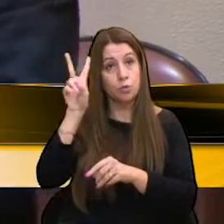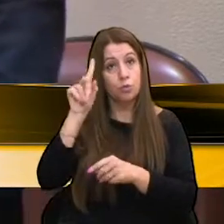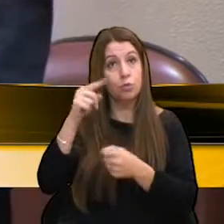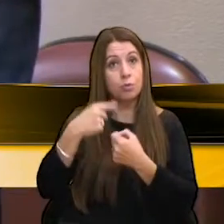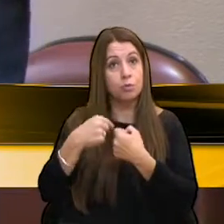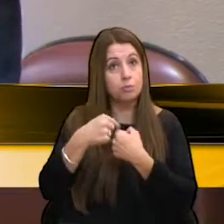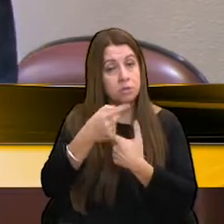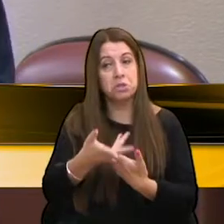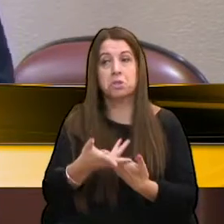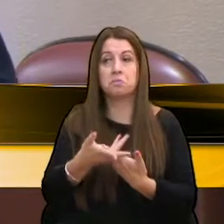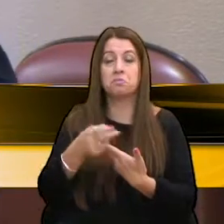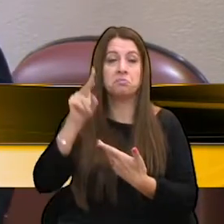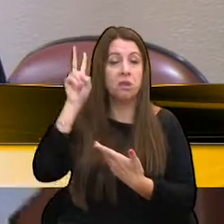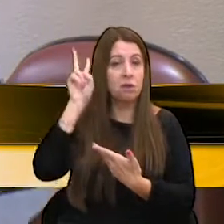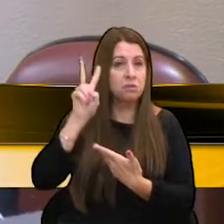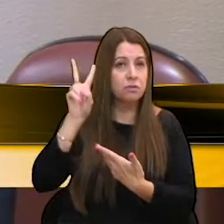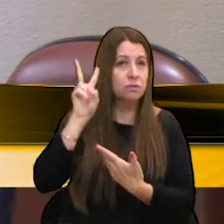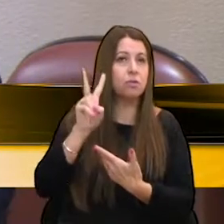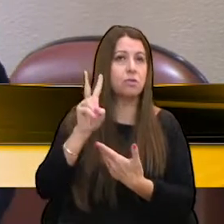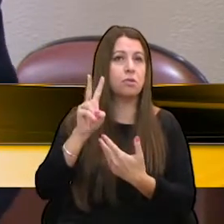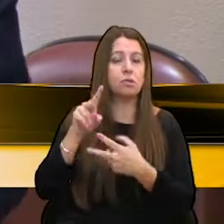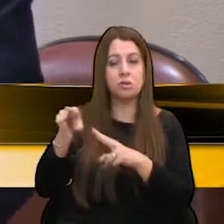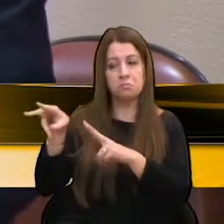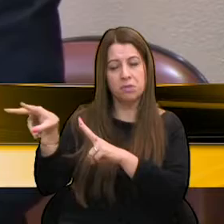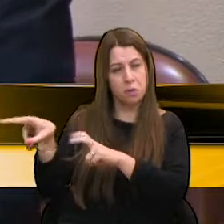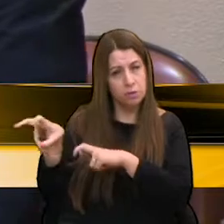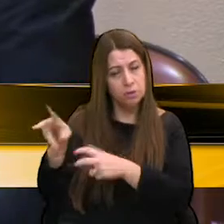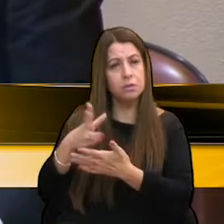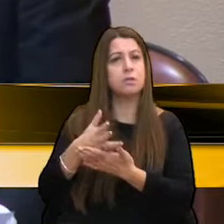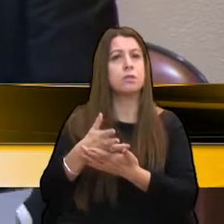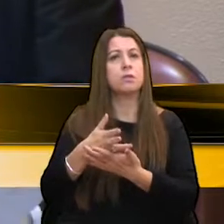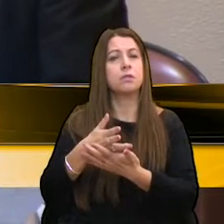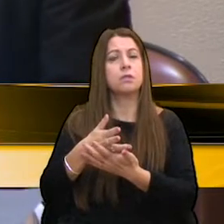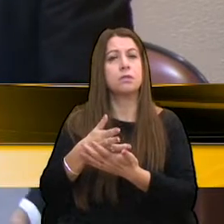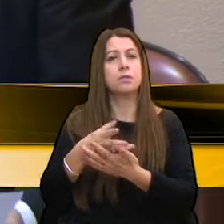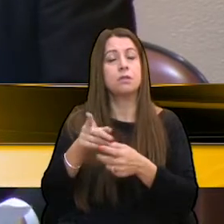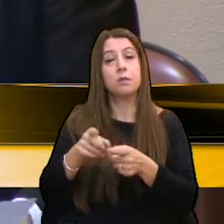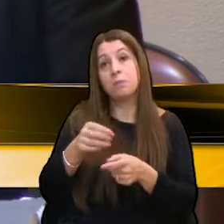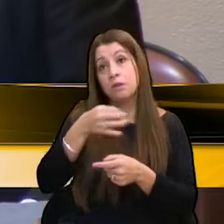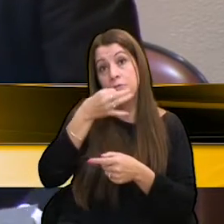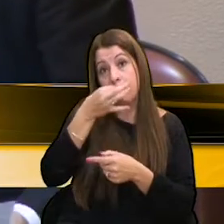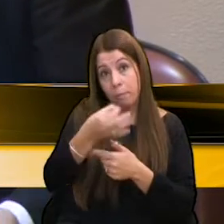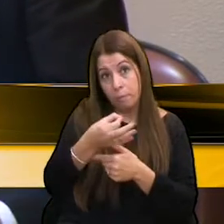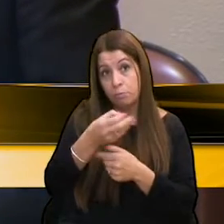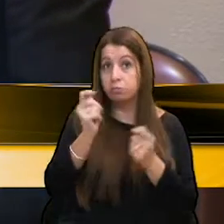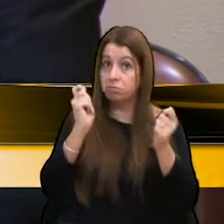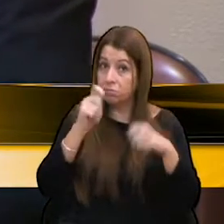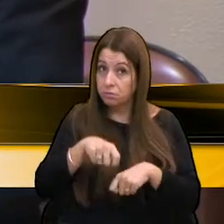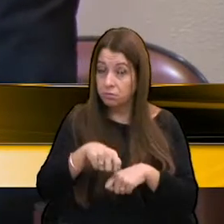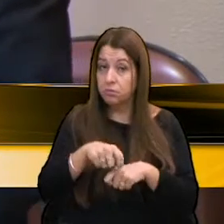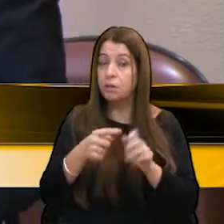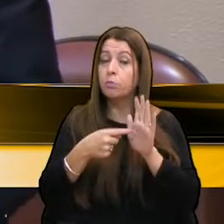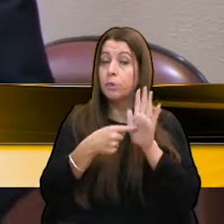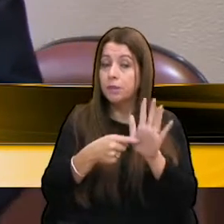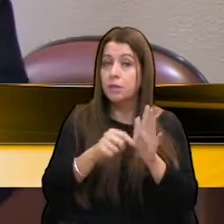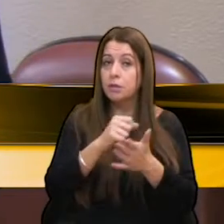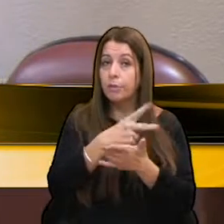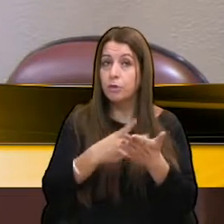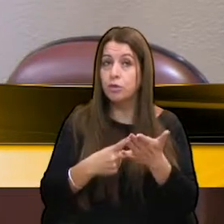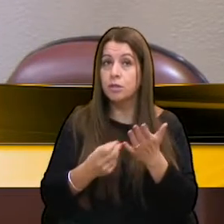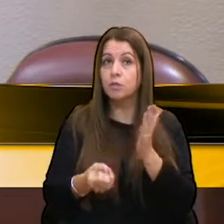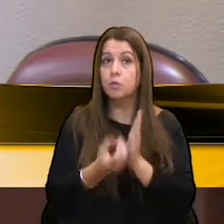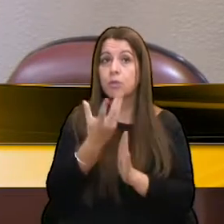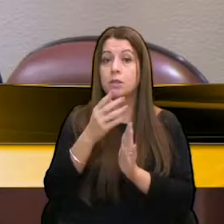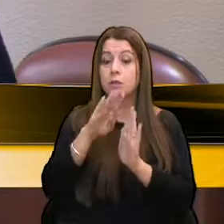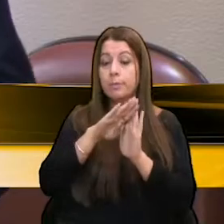município, enfim, à história da nossa colonização, e nos sugeriram se fosse possível apresentar um projeto que criasse